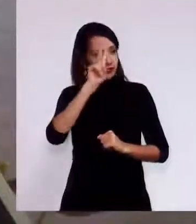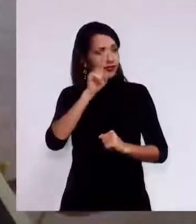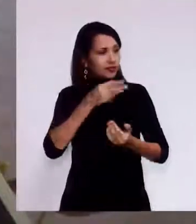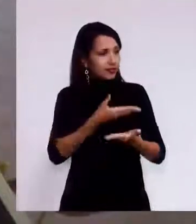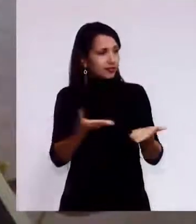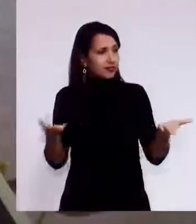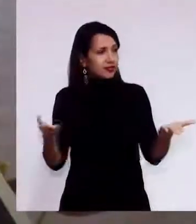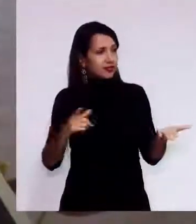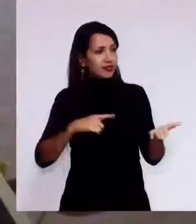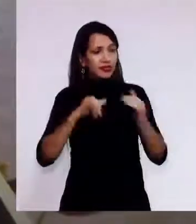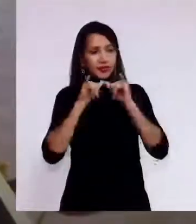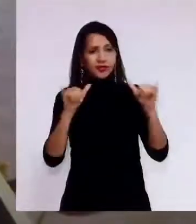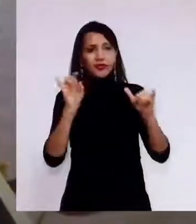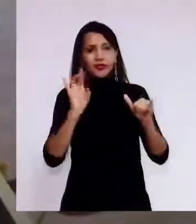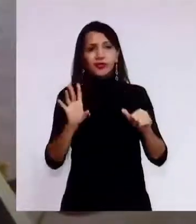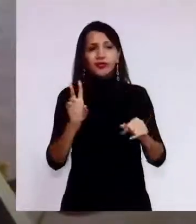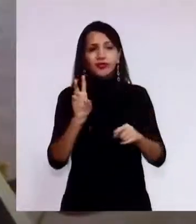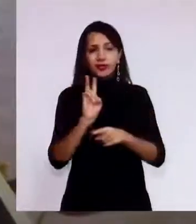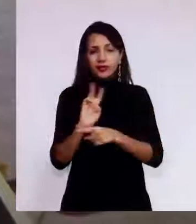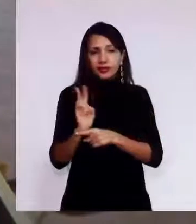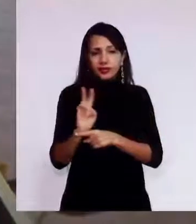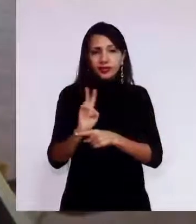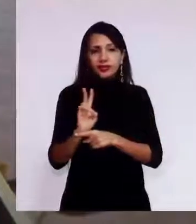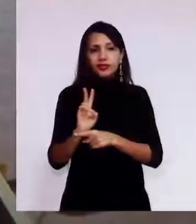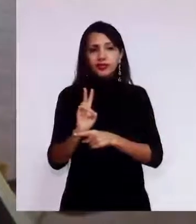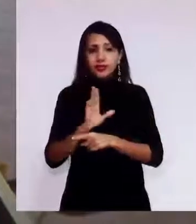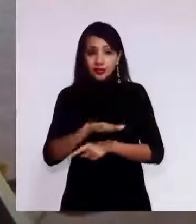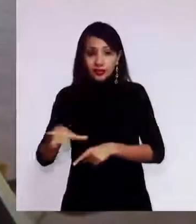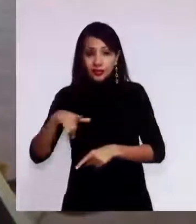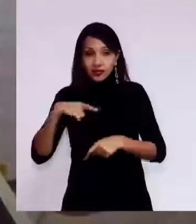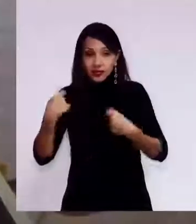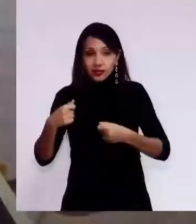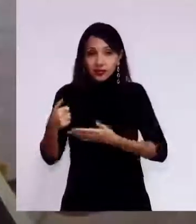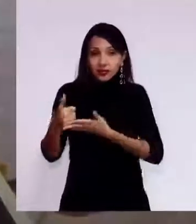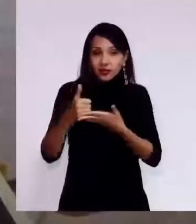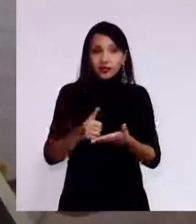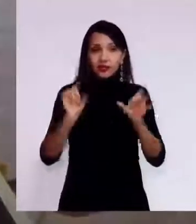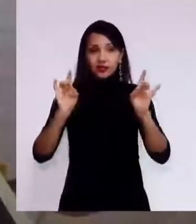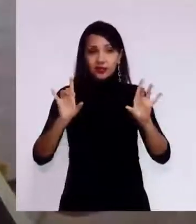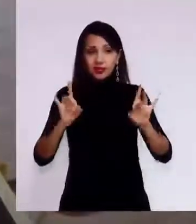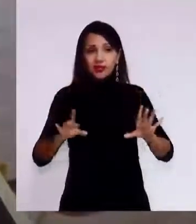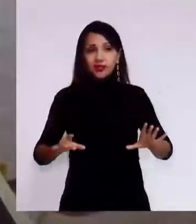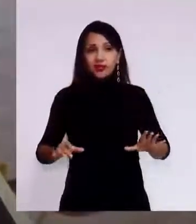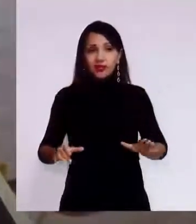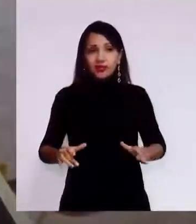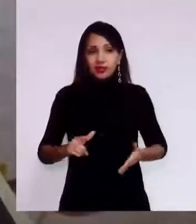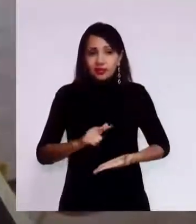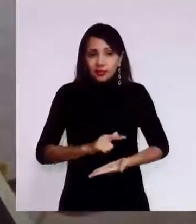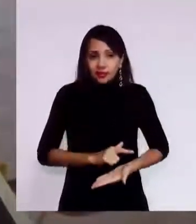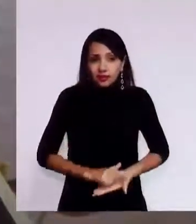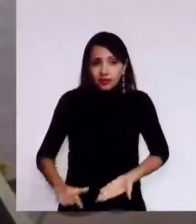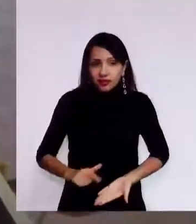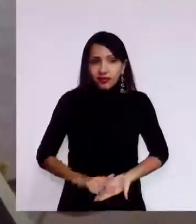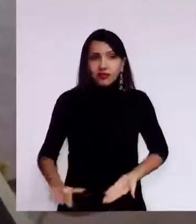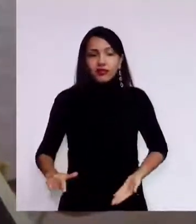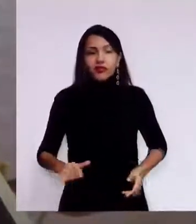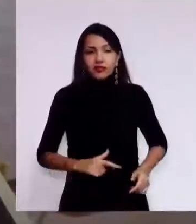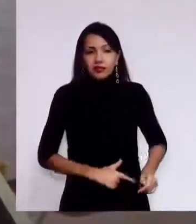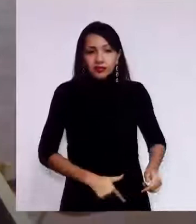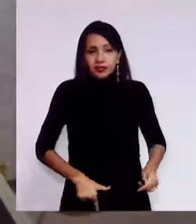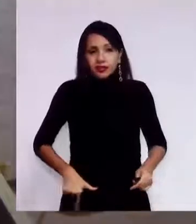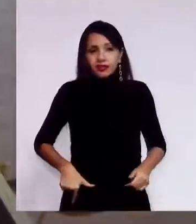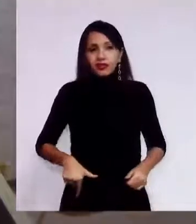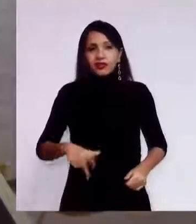também. A gente está falando só de cuidadores, que é para criança que precisa de uma ajuda numa higiene pessoal, num cuidado